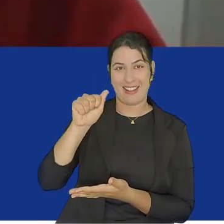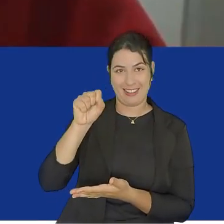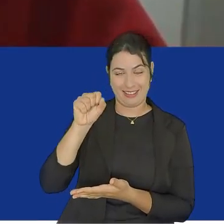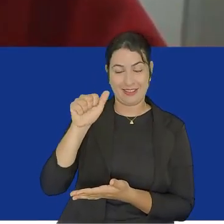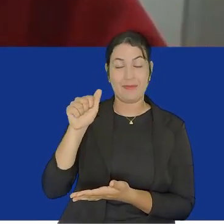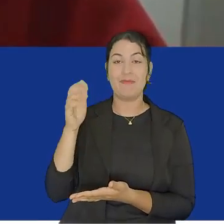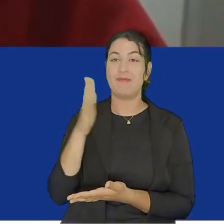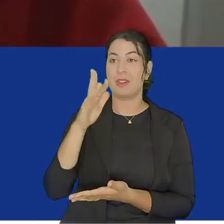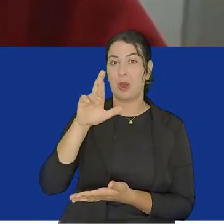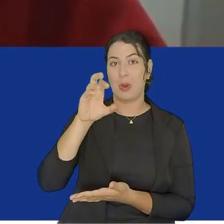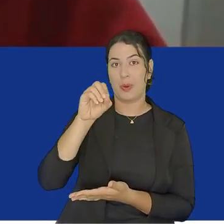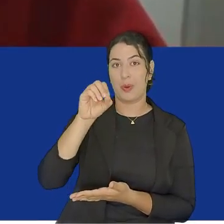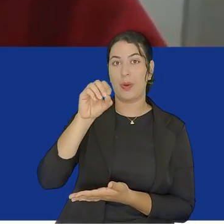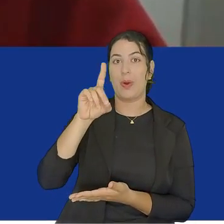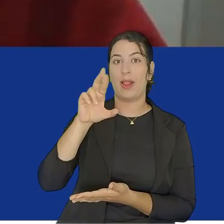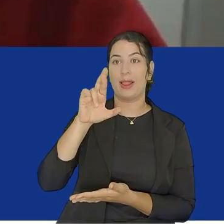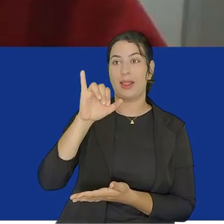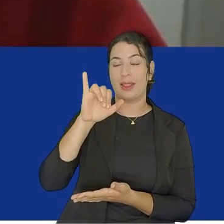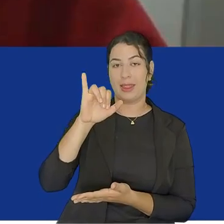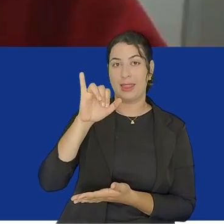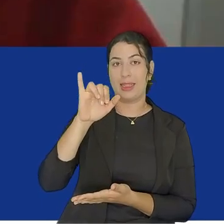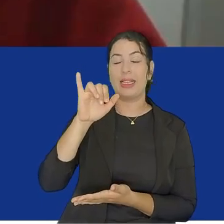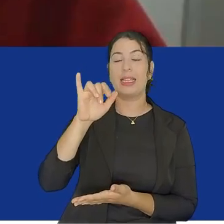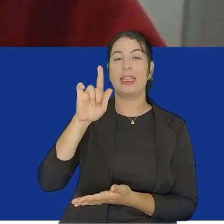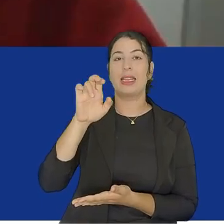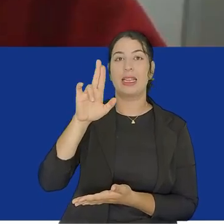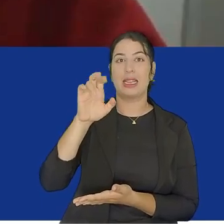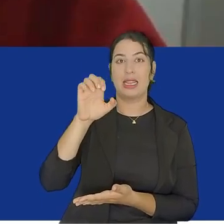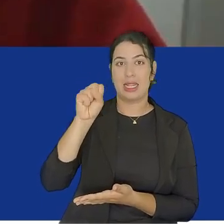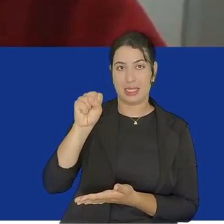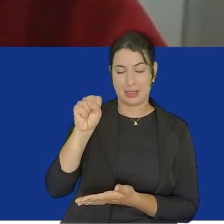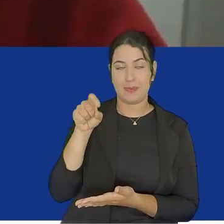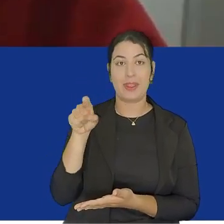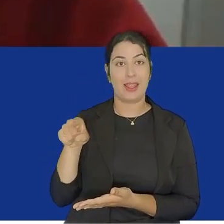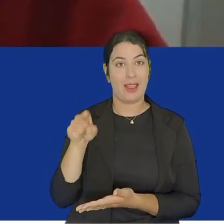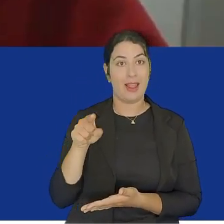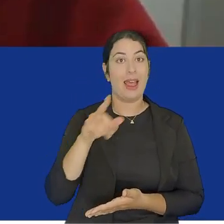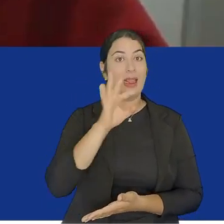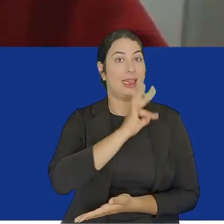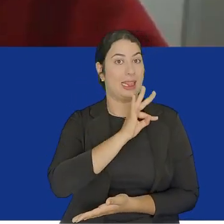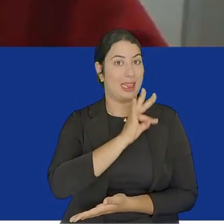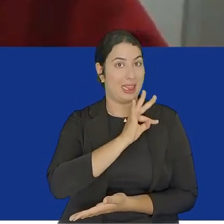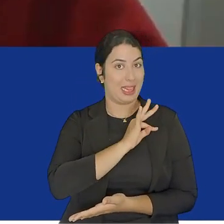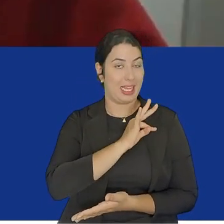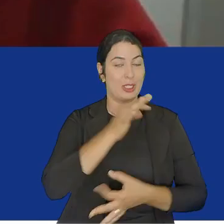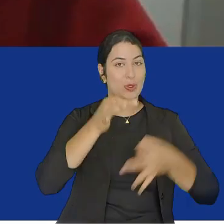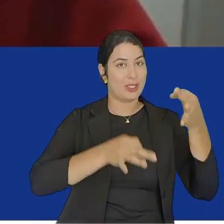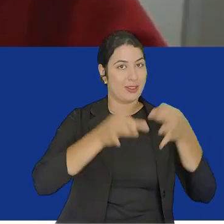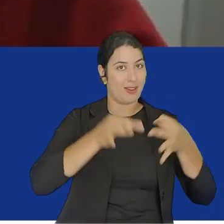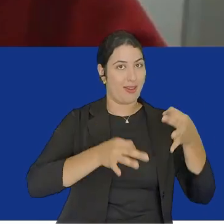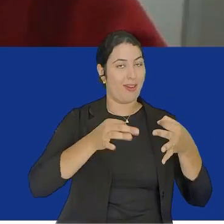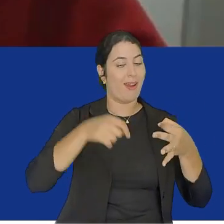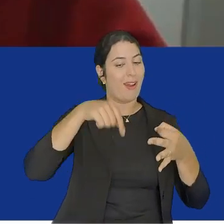Souza. Ela é técnica judiciária aqui da Justiça Federal de São Paulo, mas atualmente está na. Vê que